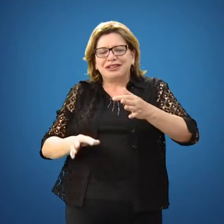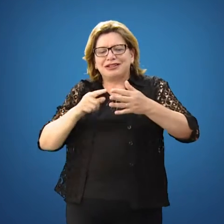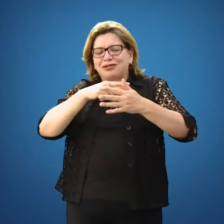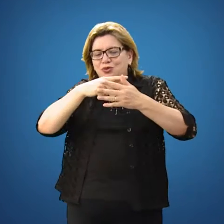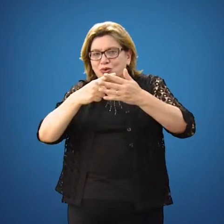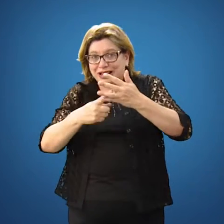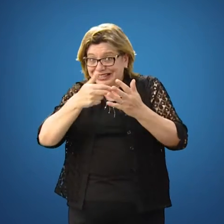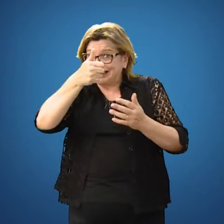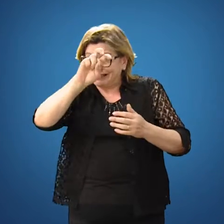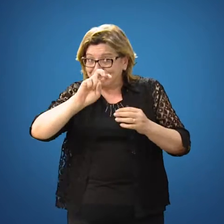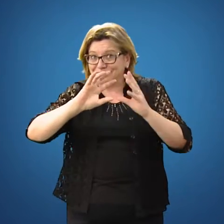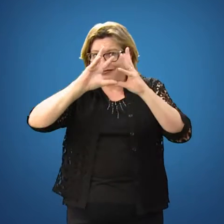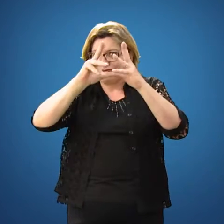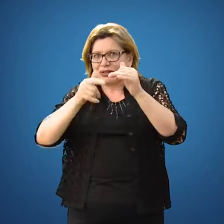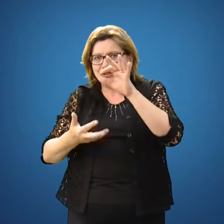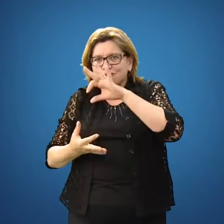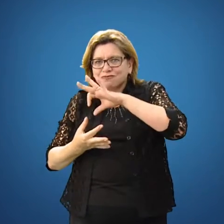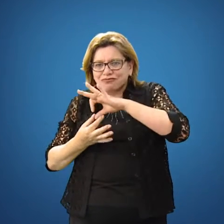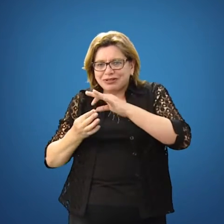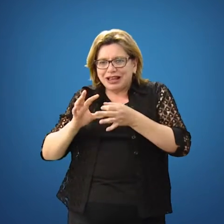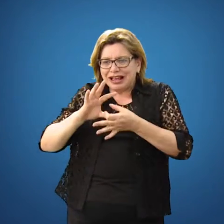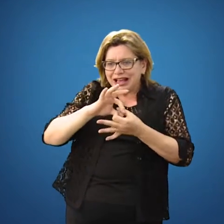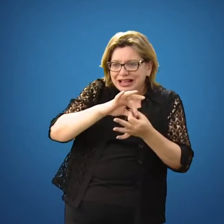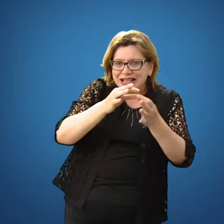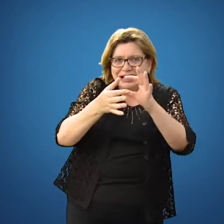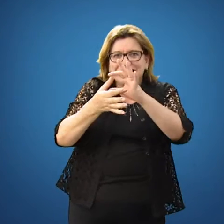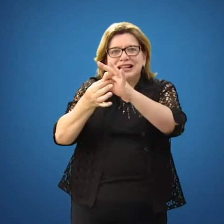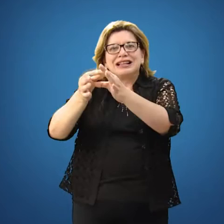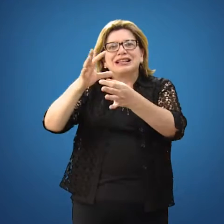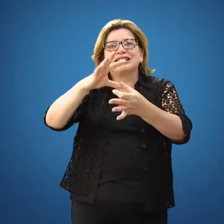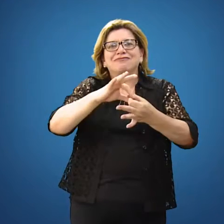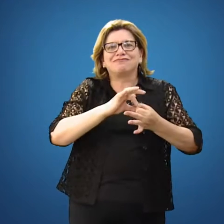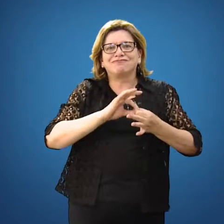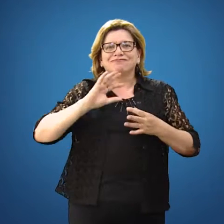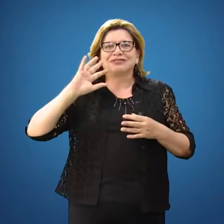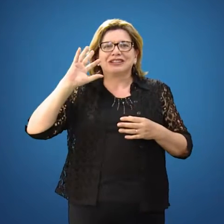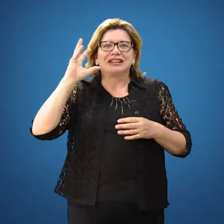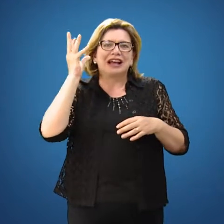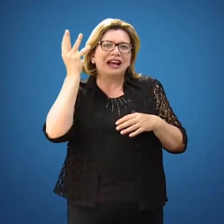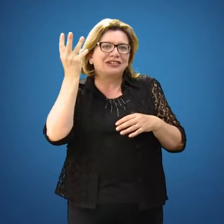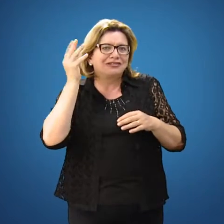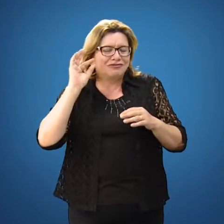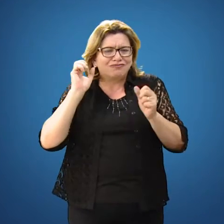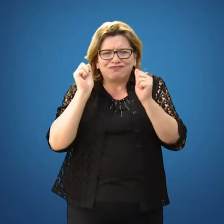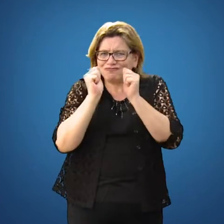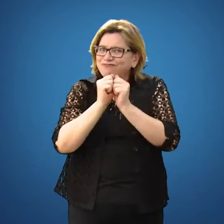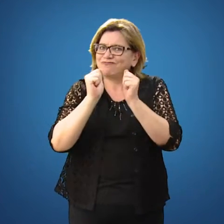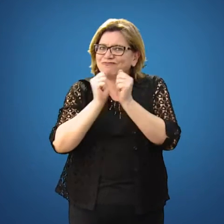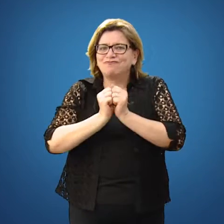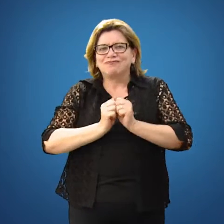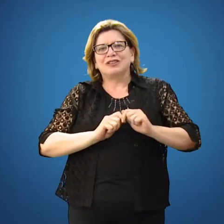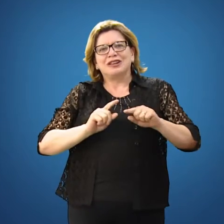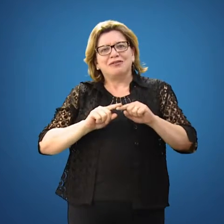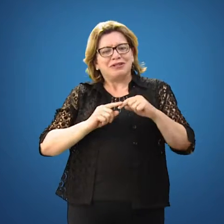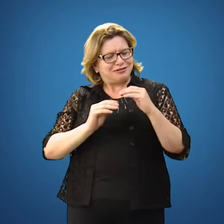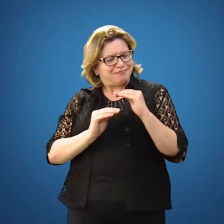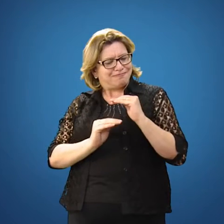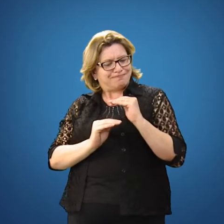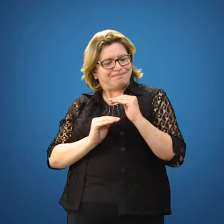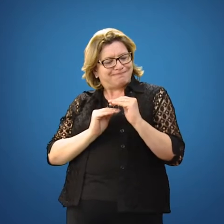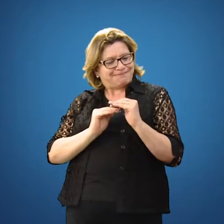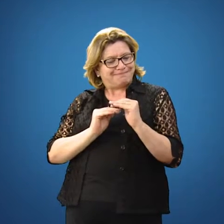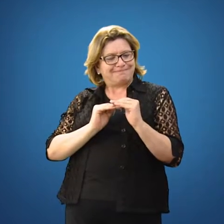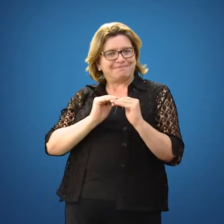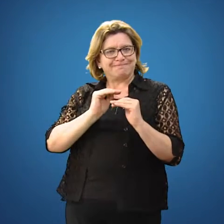inter-relação e ela acontece de uma forma muito, eu não diria simultânea, mas gradativa,